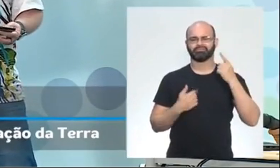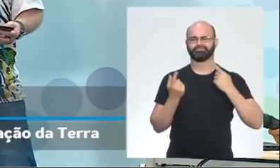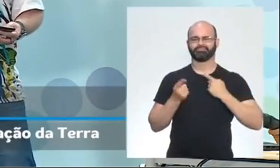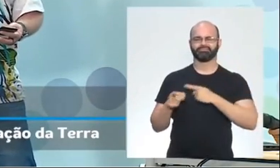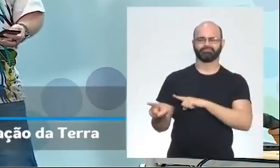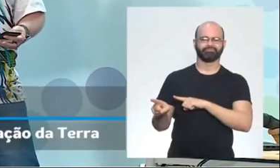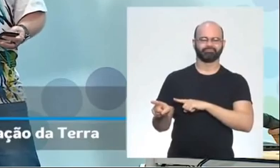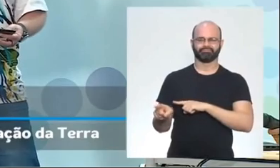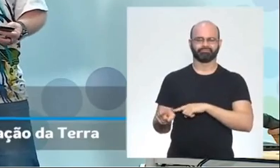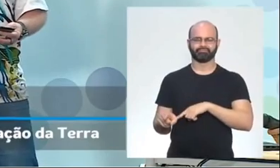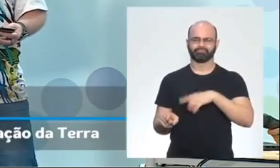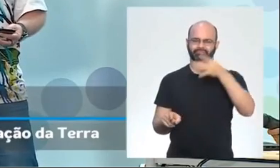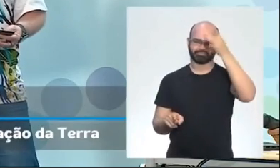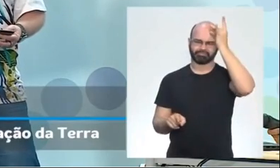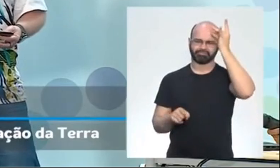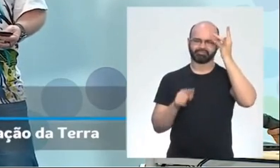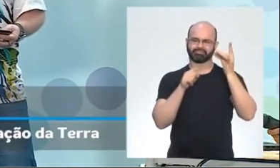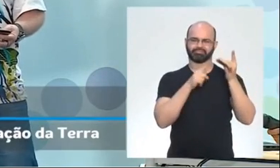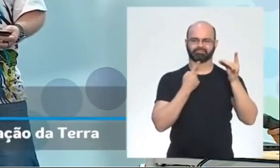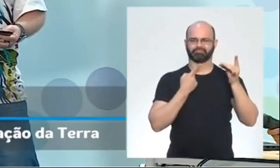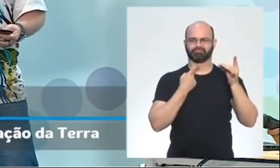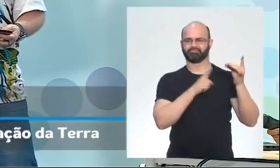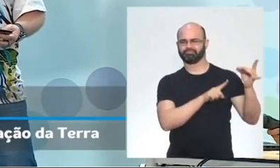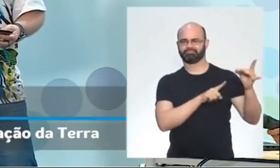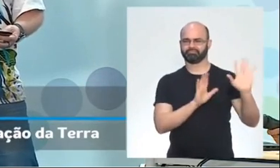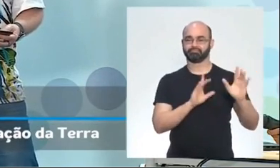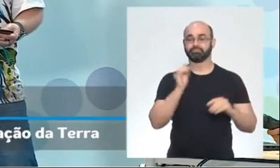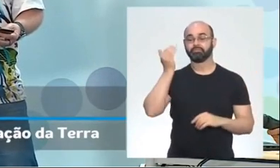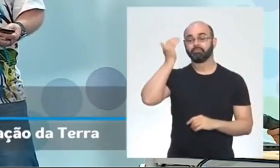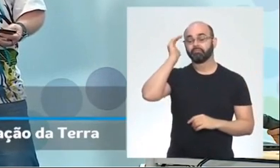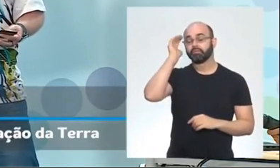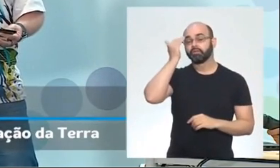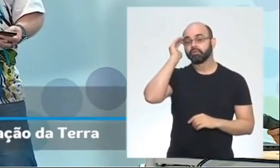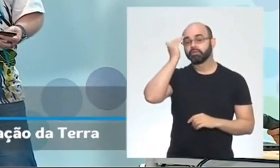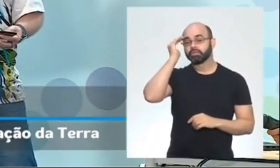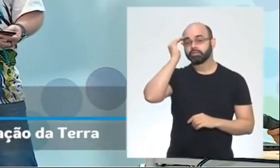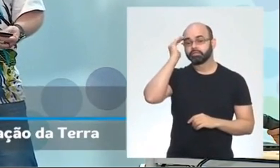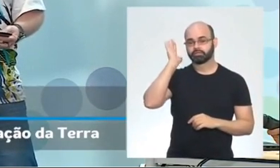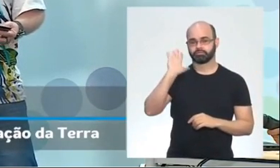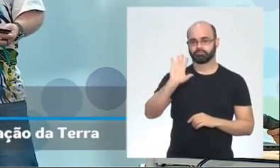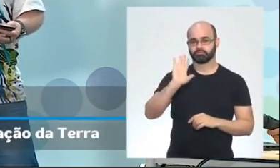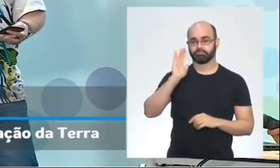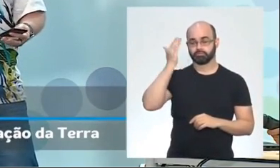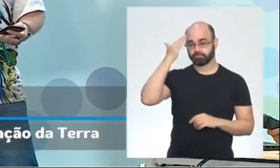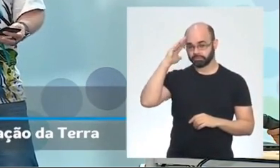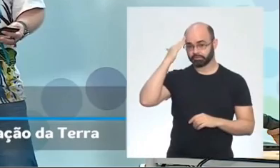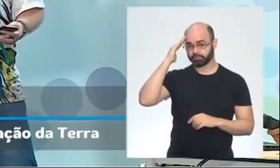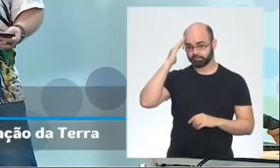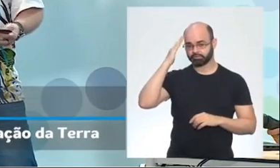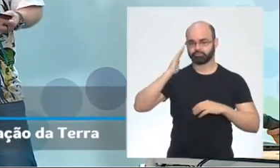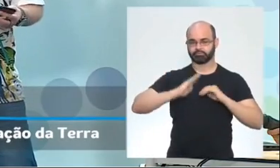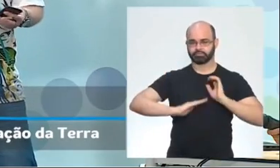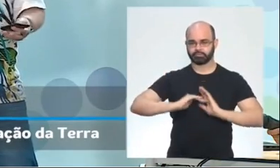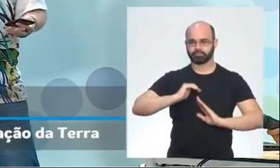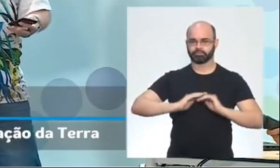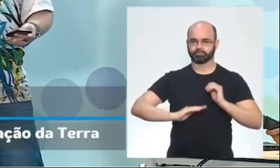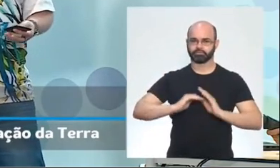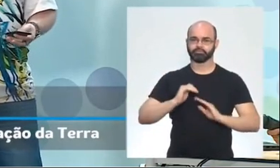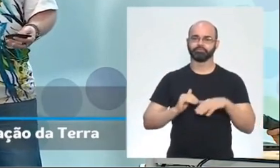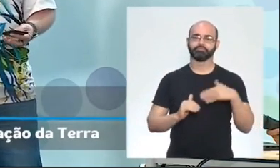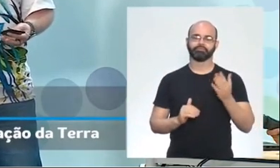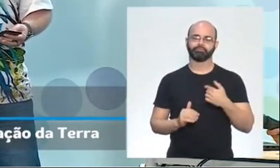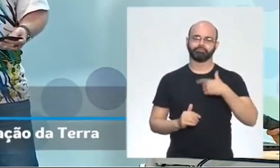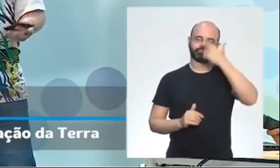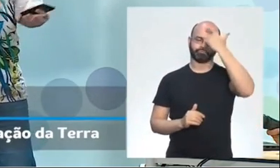questão dessa palavra decorar. Não, é entender. A forma de você entender é praticar. Quando eu me tornei